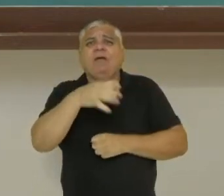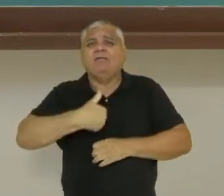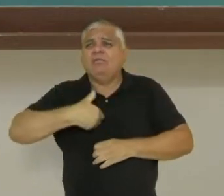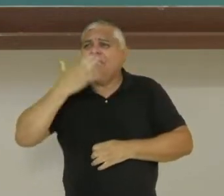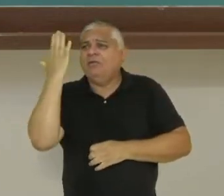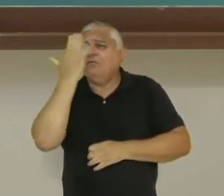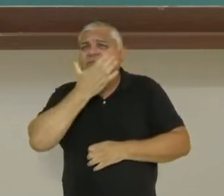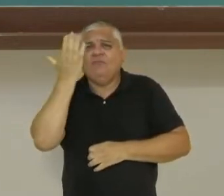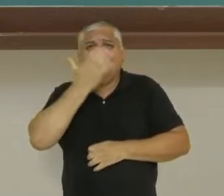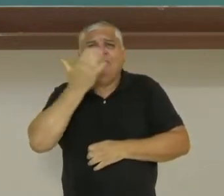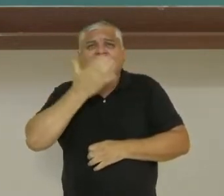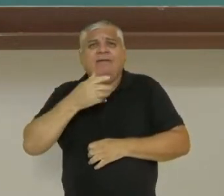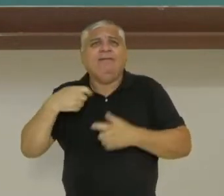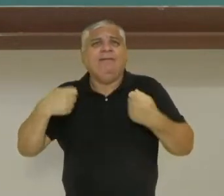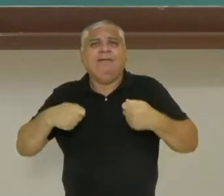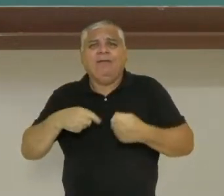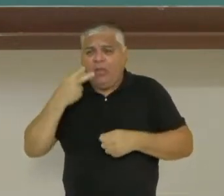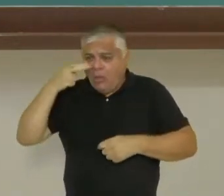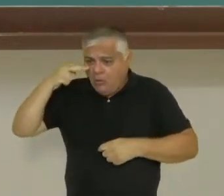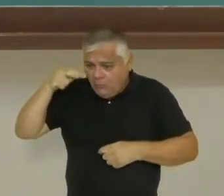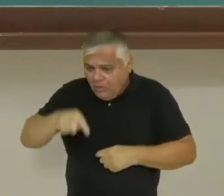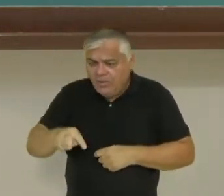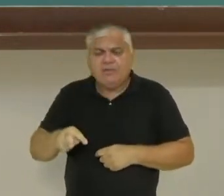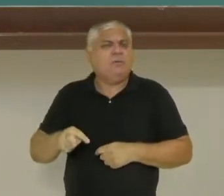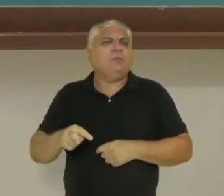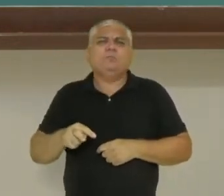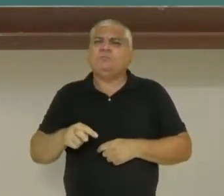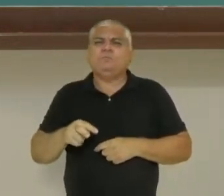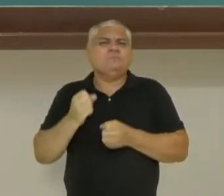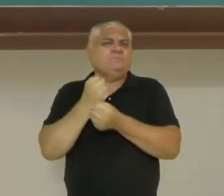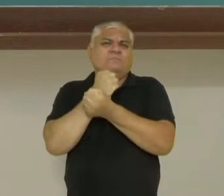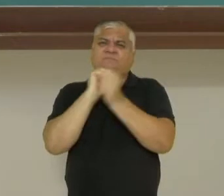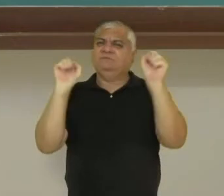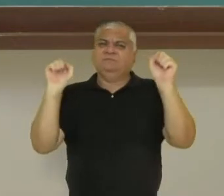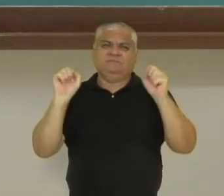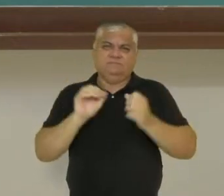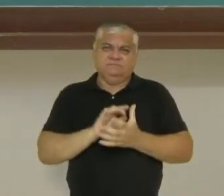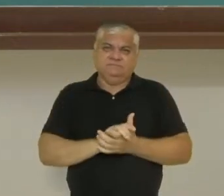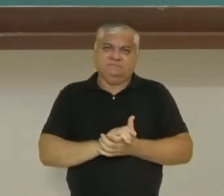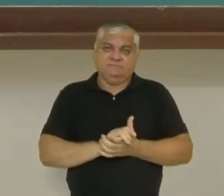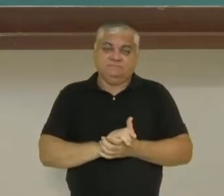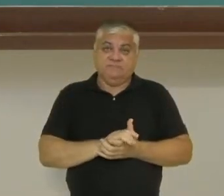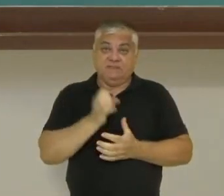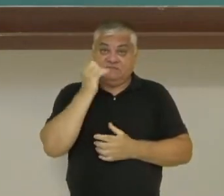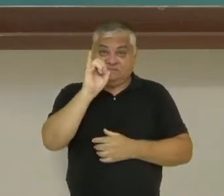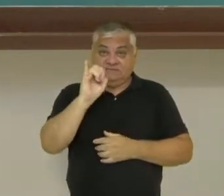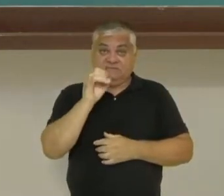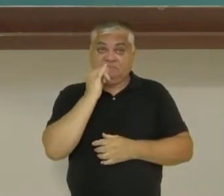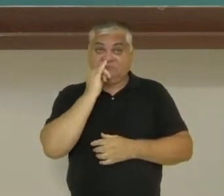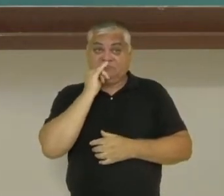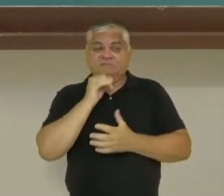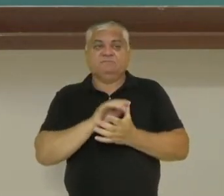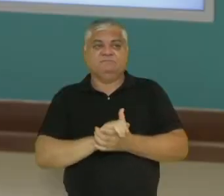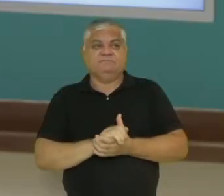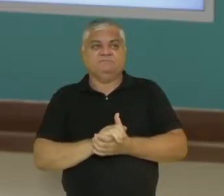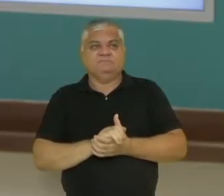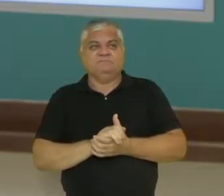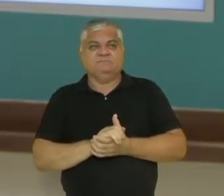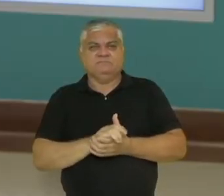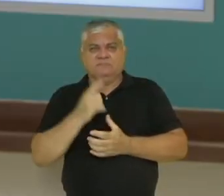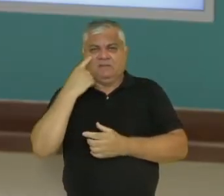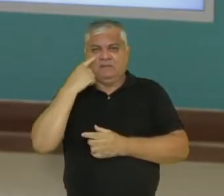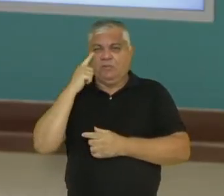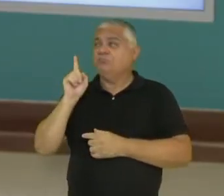invisíveis a olho nu. Como assim, professora, olho nu? Isso mesmo. Se nós olharmos, né, como